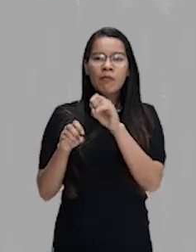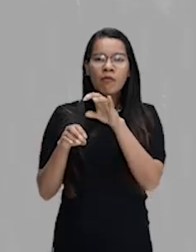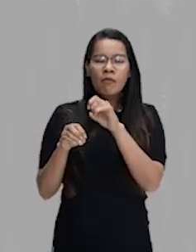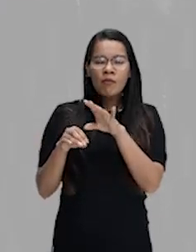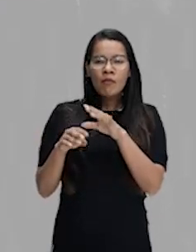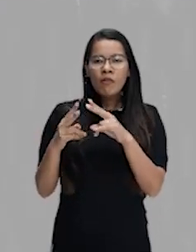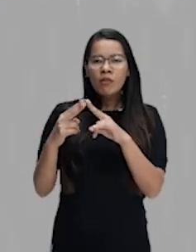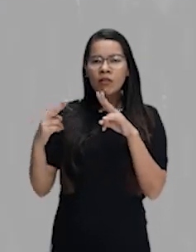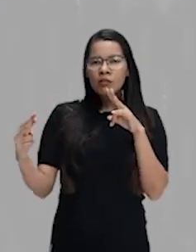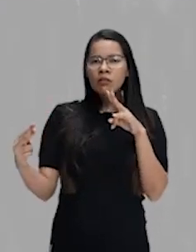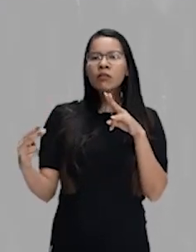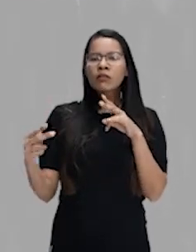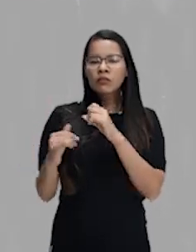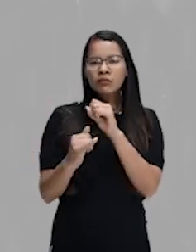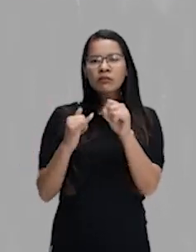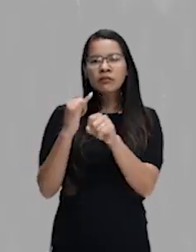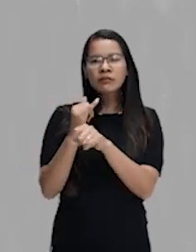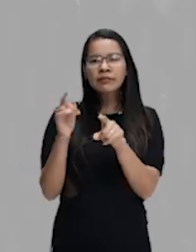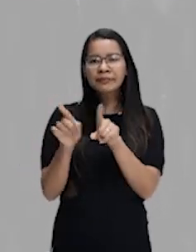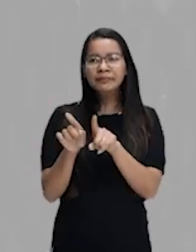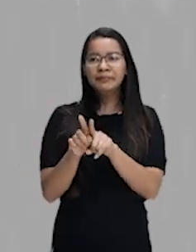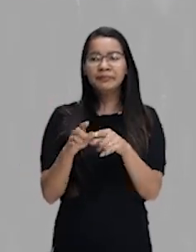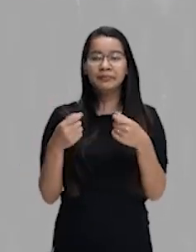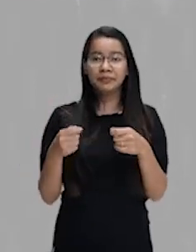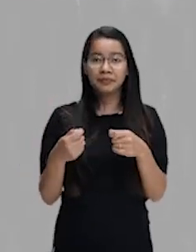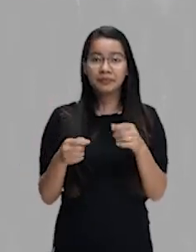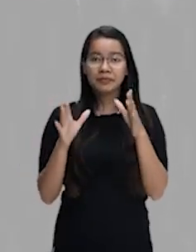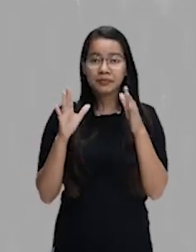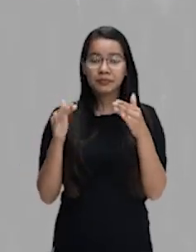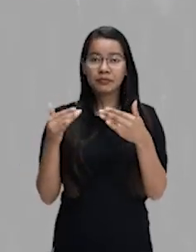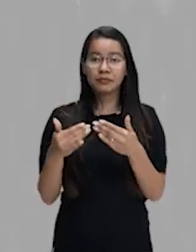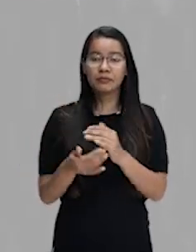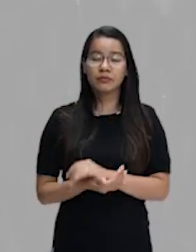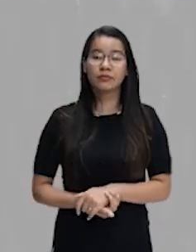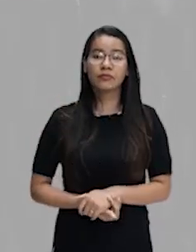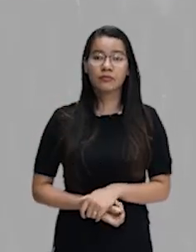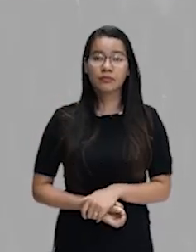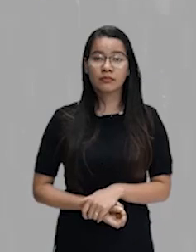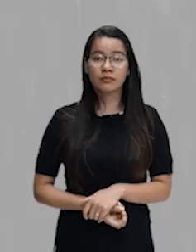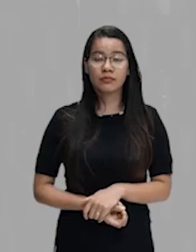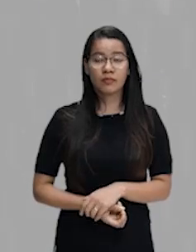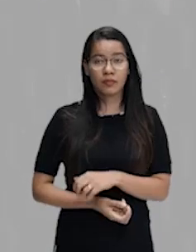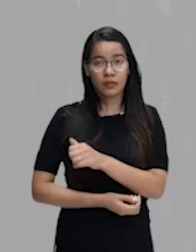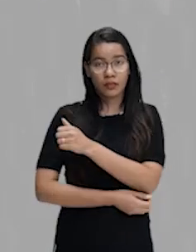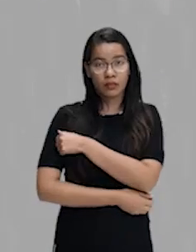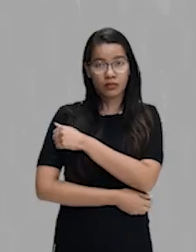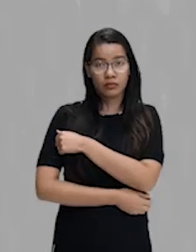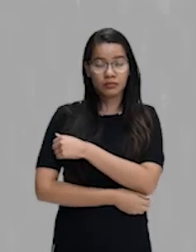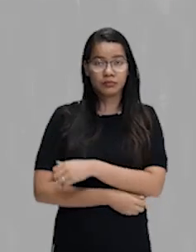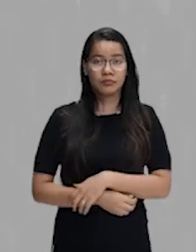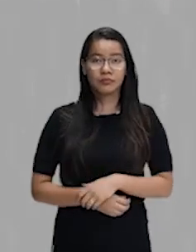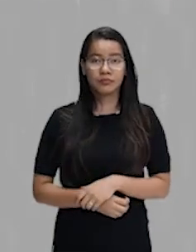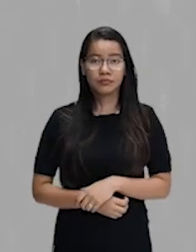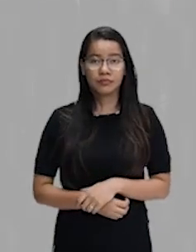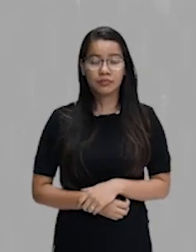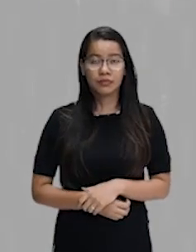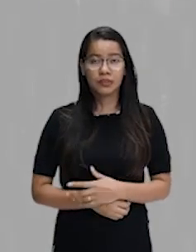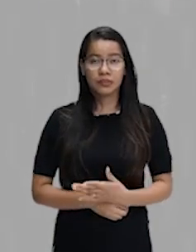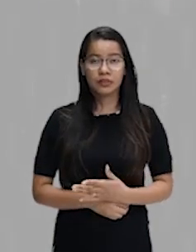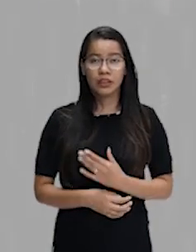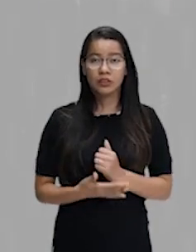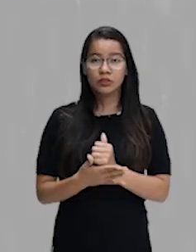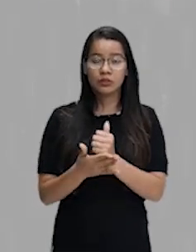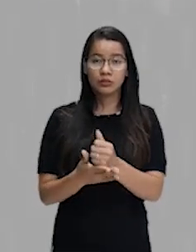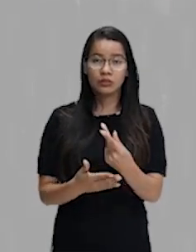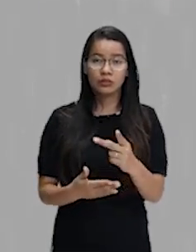remota, online, também é preciso a atenção de vocês, alunos e alunas, certo? Então, ó, ajudem aí